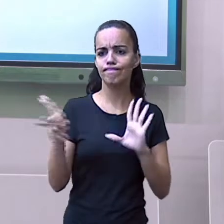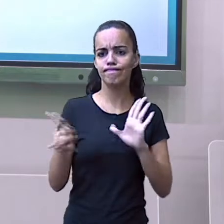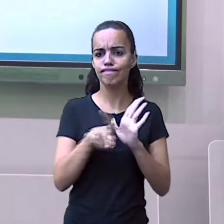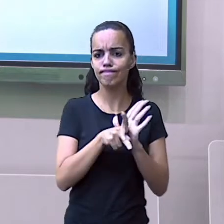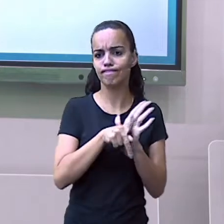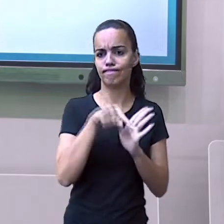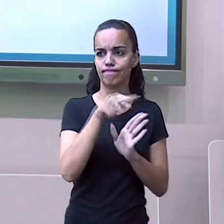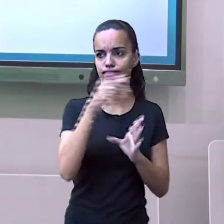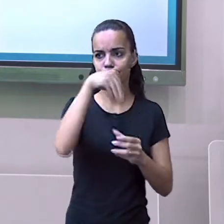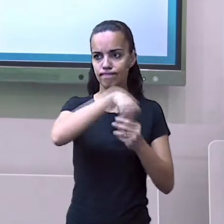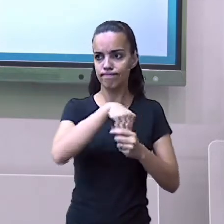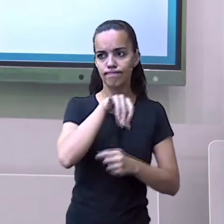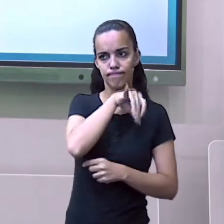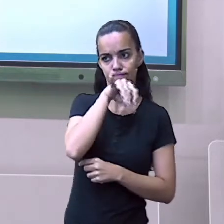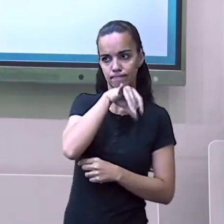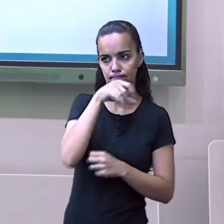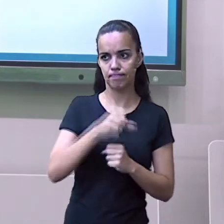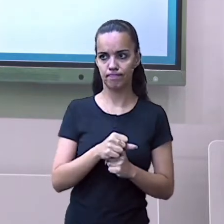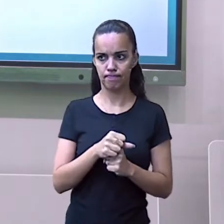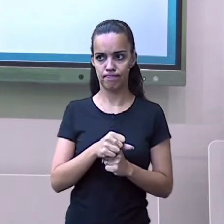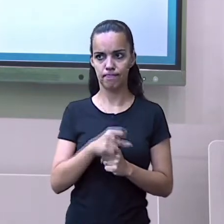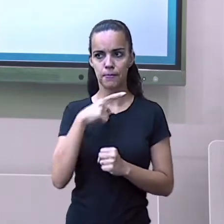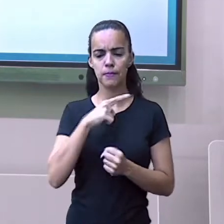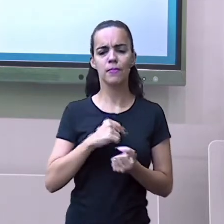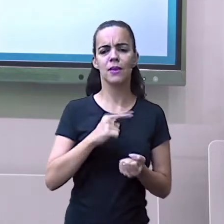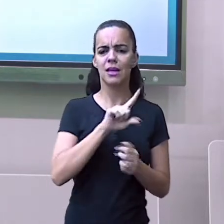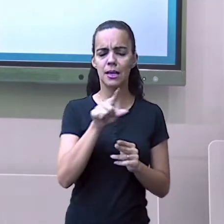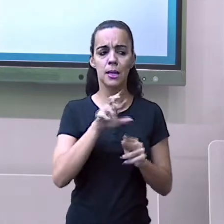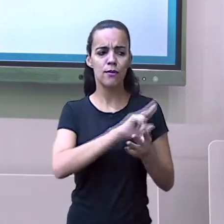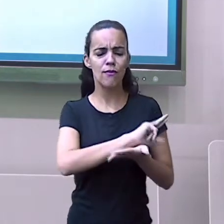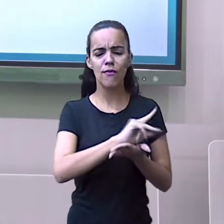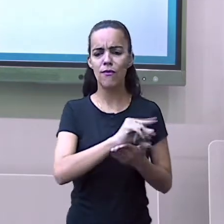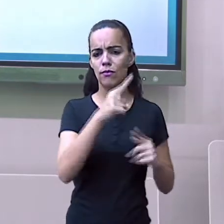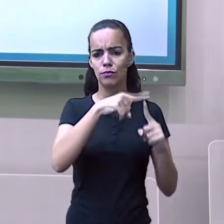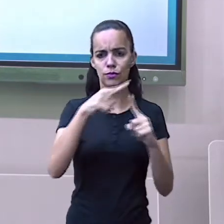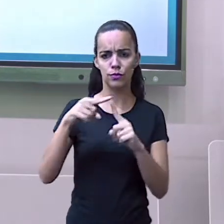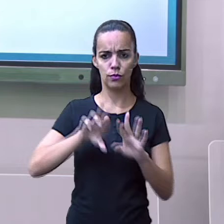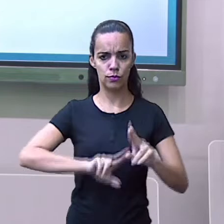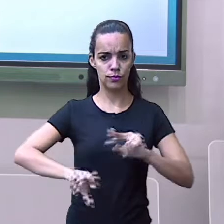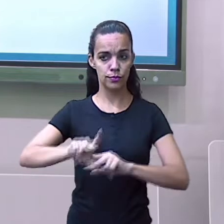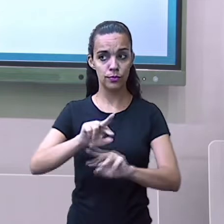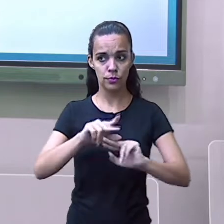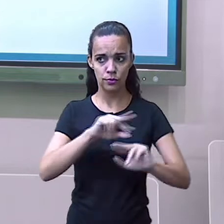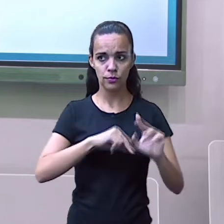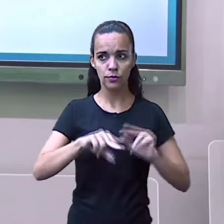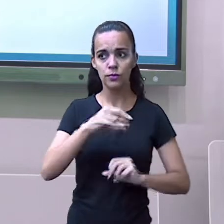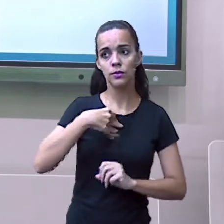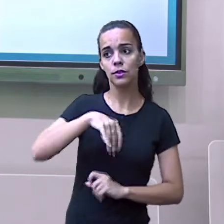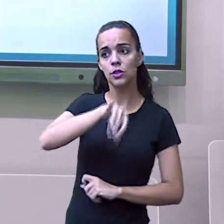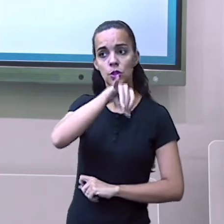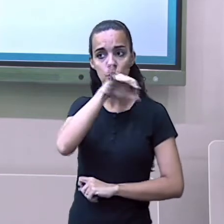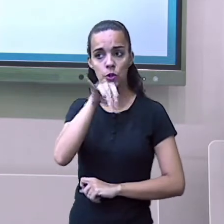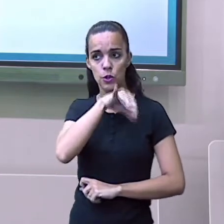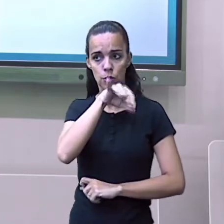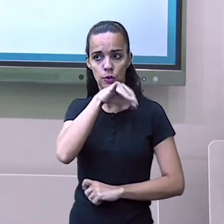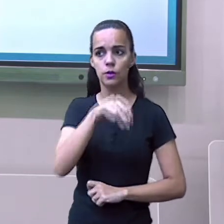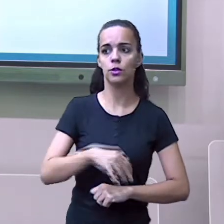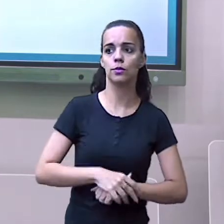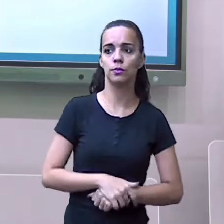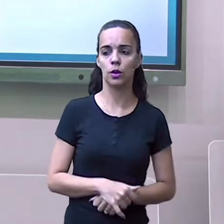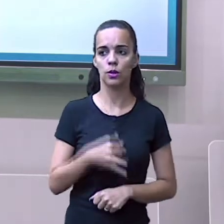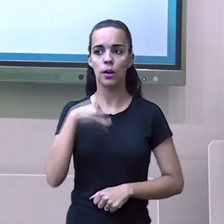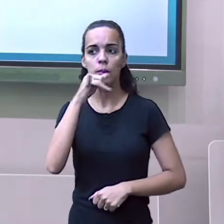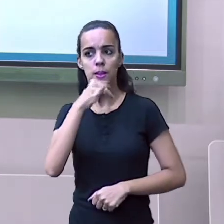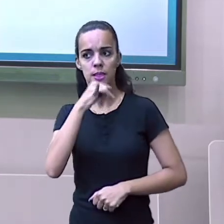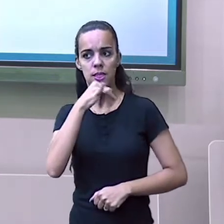de serviço, um tipo diferente de imposto. Os impostos cobrados para alimentos, que foi o